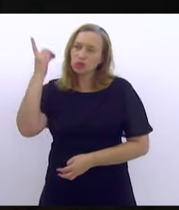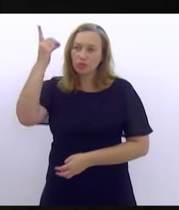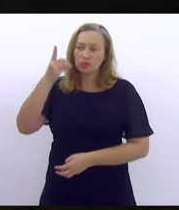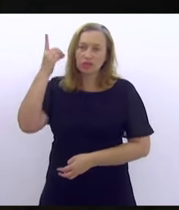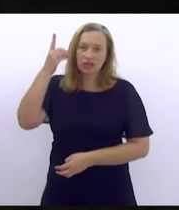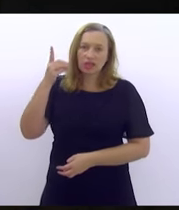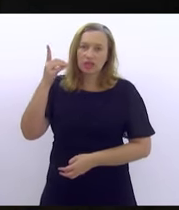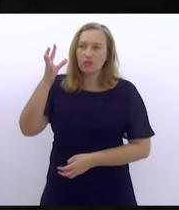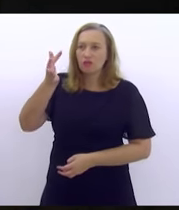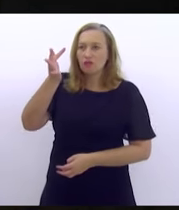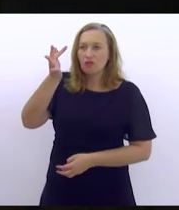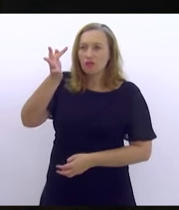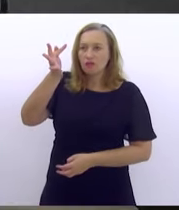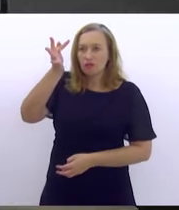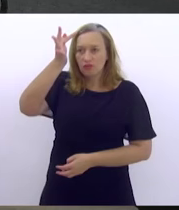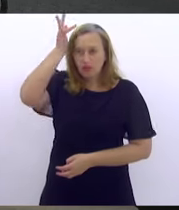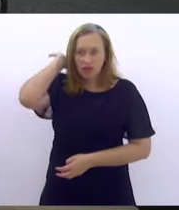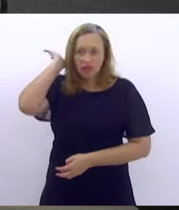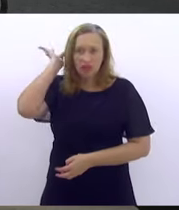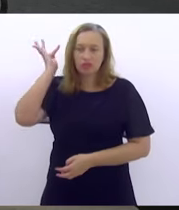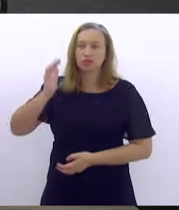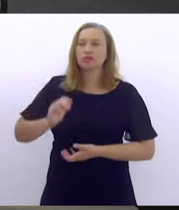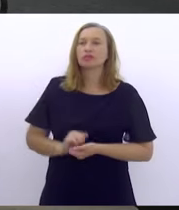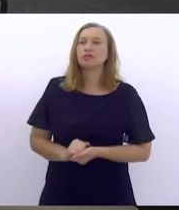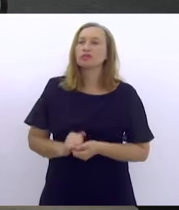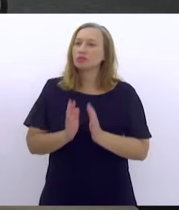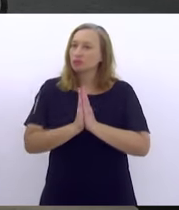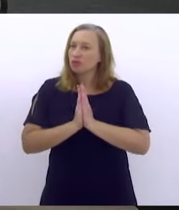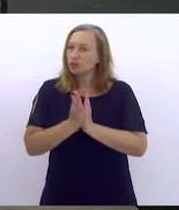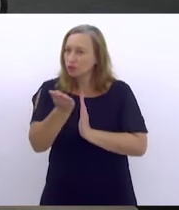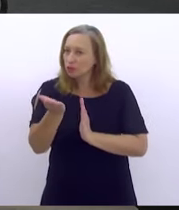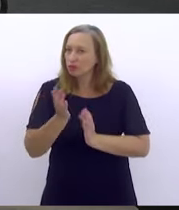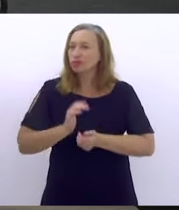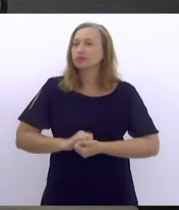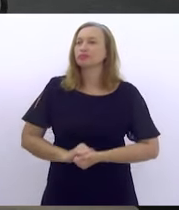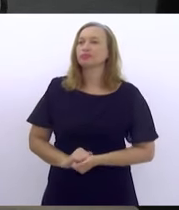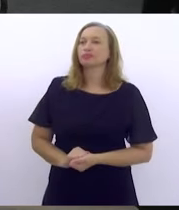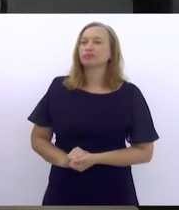Deputado Fred Pacheco. Por favor.